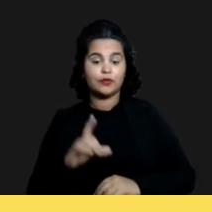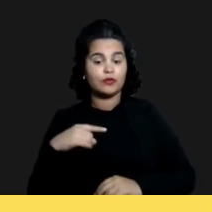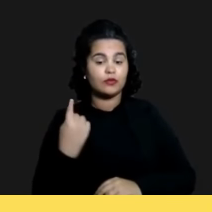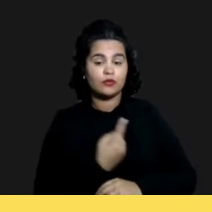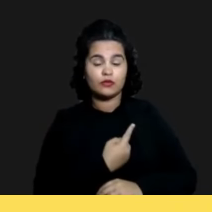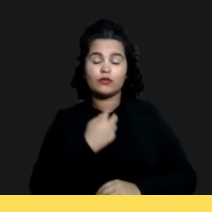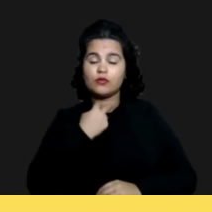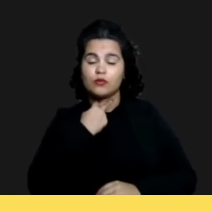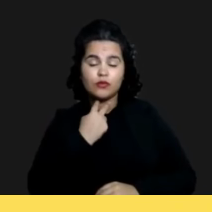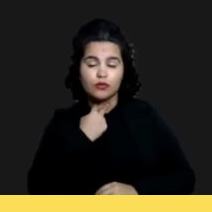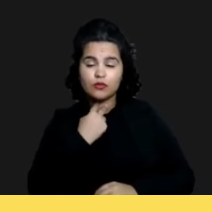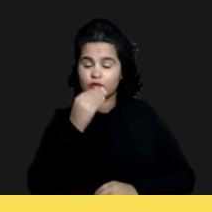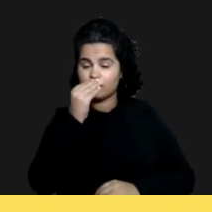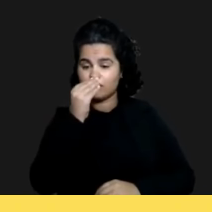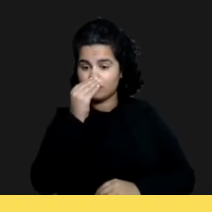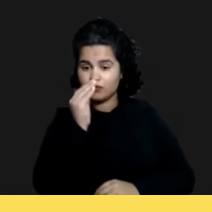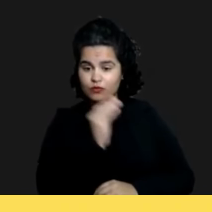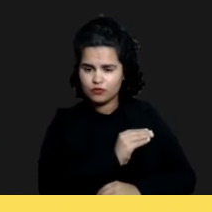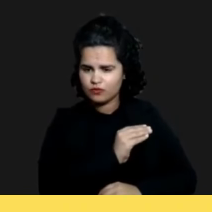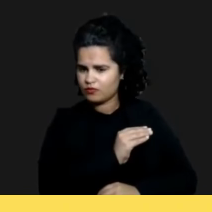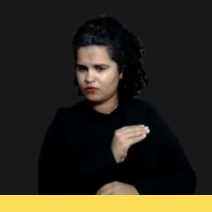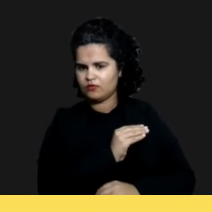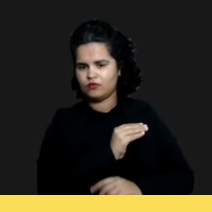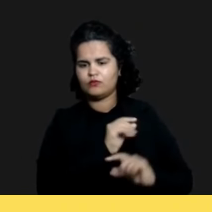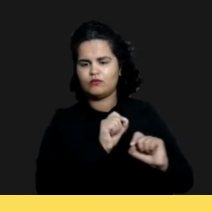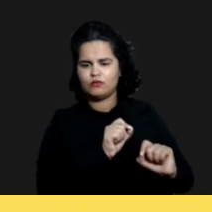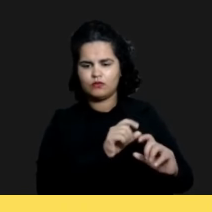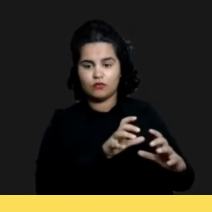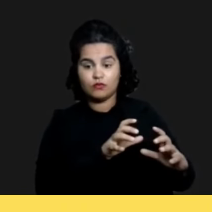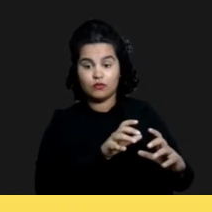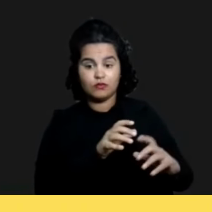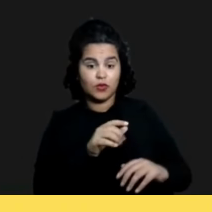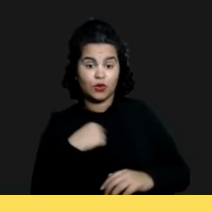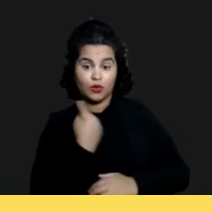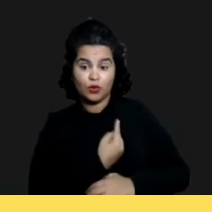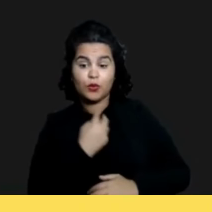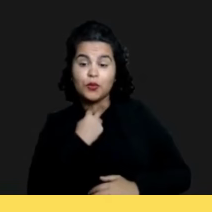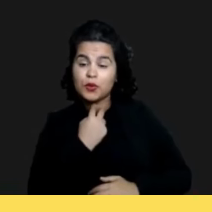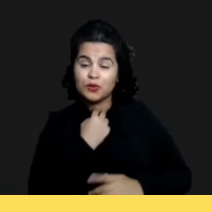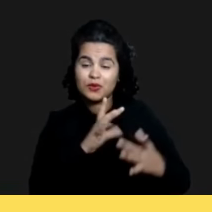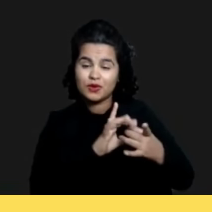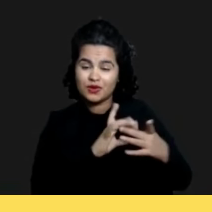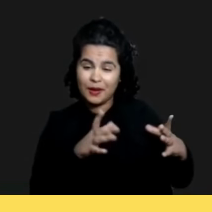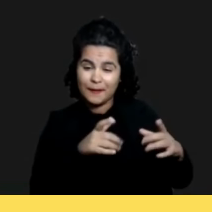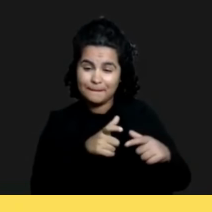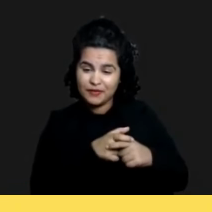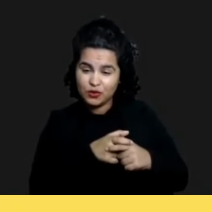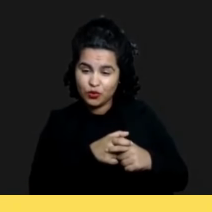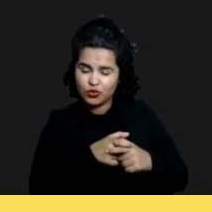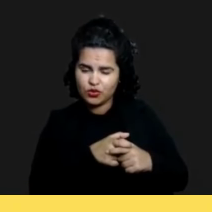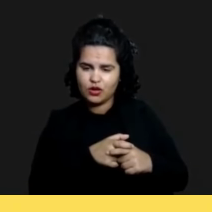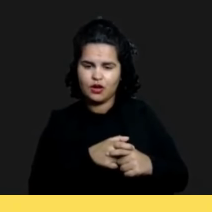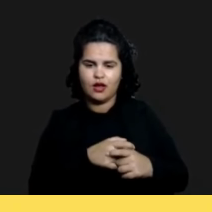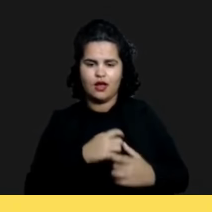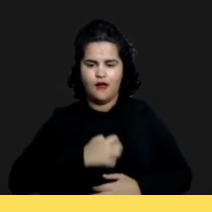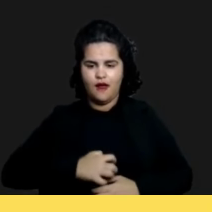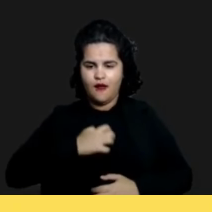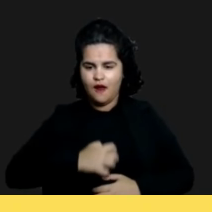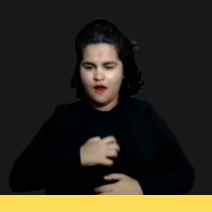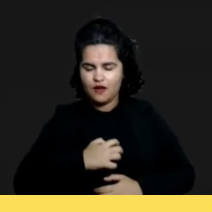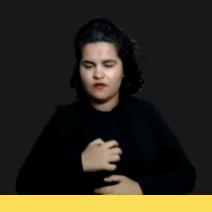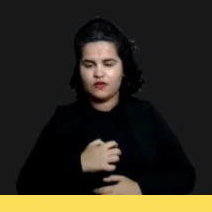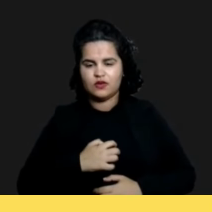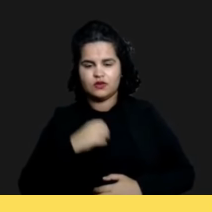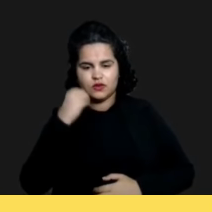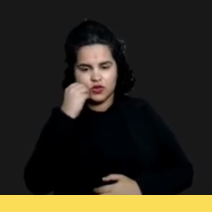Não podemos permitir que uma minoria raivosa e também autoritária tente, com